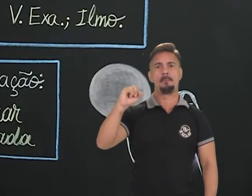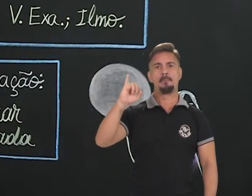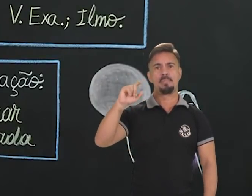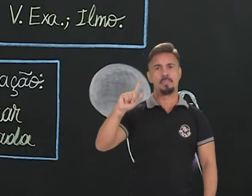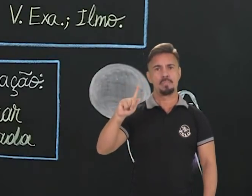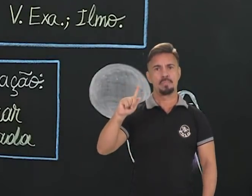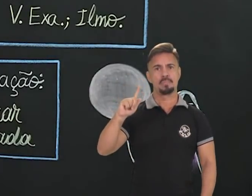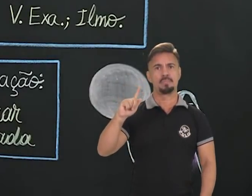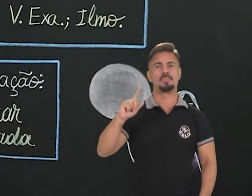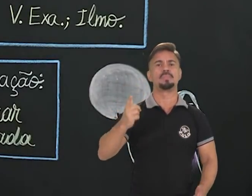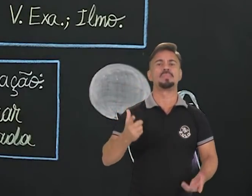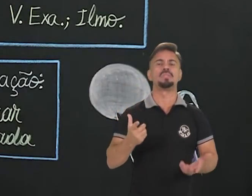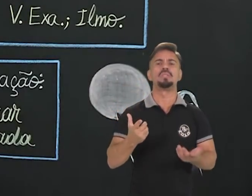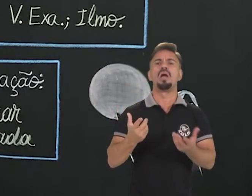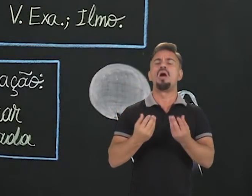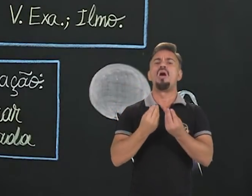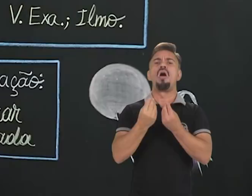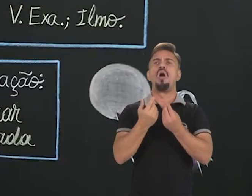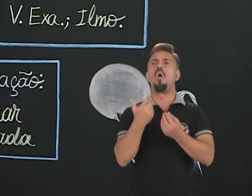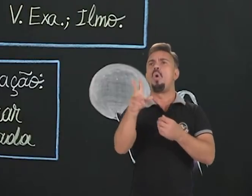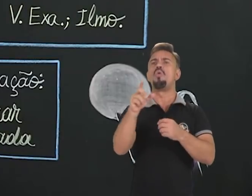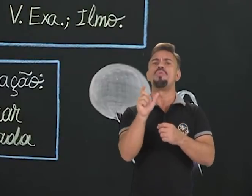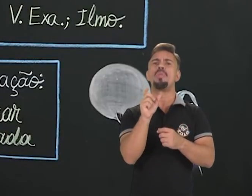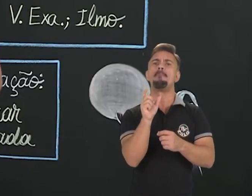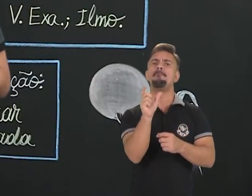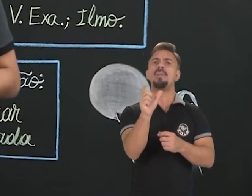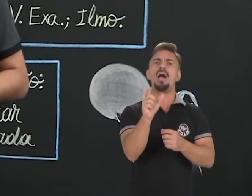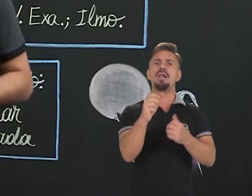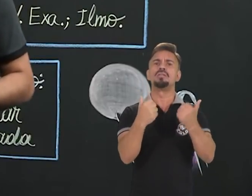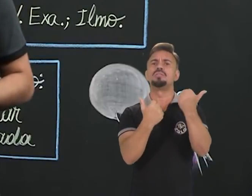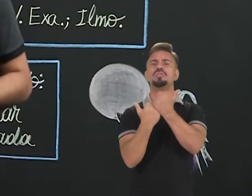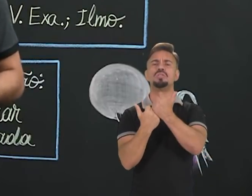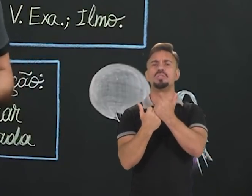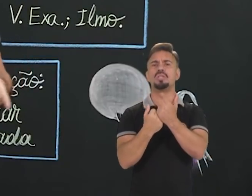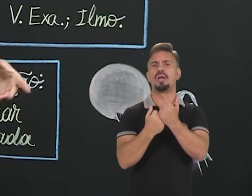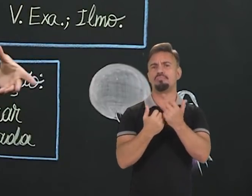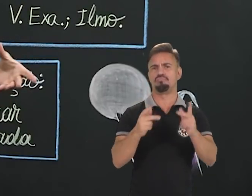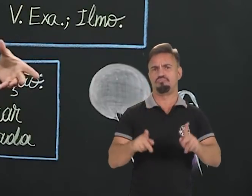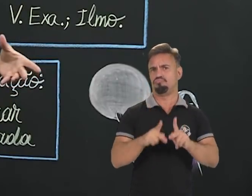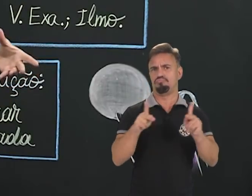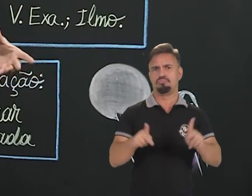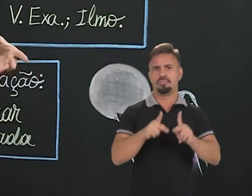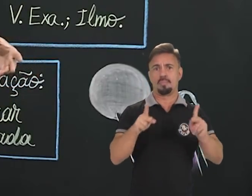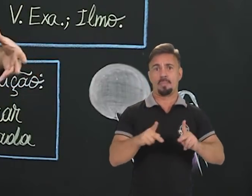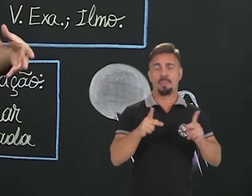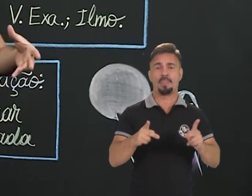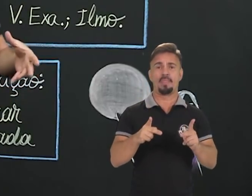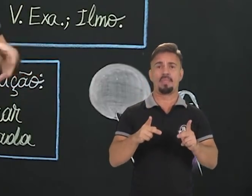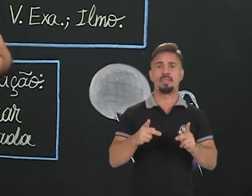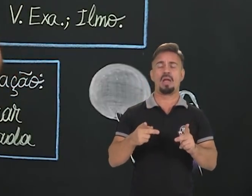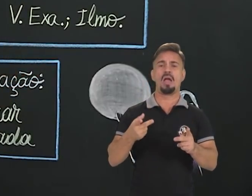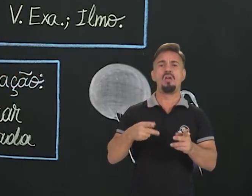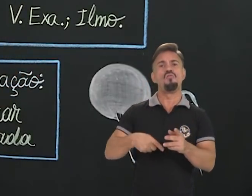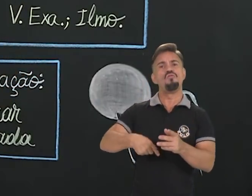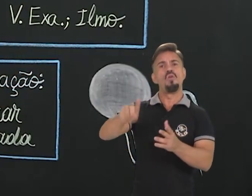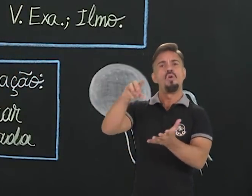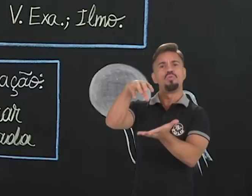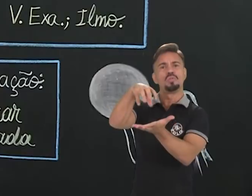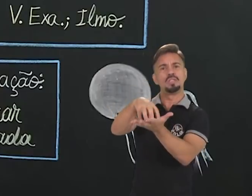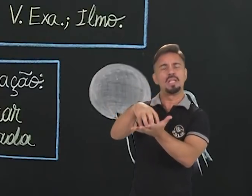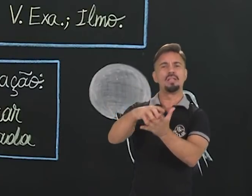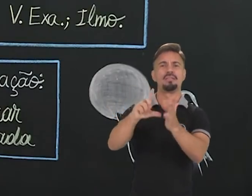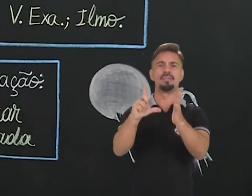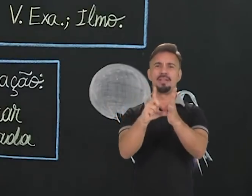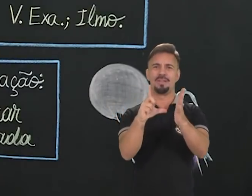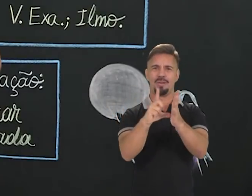da língua portuguesa, né, do português brasileiro, uma outra palavra que substitua shopping center? Já pensou se a gente dissesse que vai a um centro comercial, a um